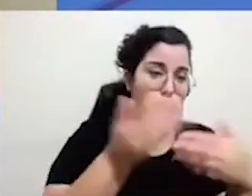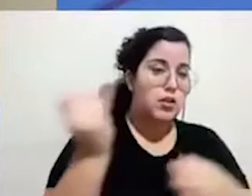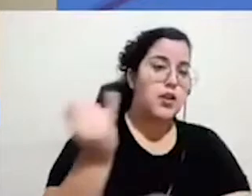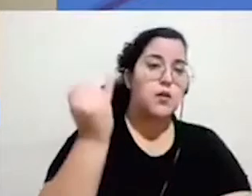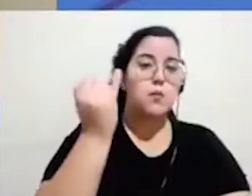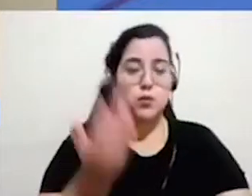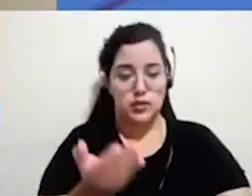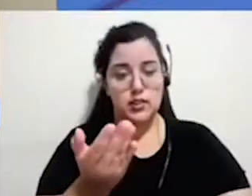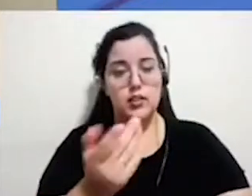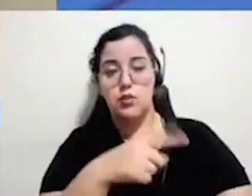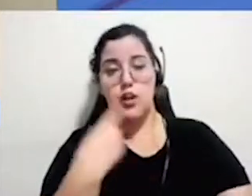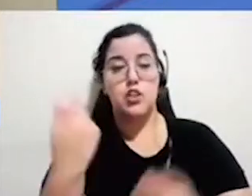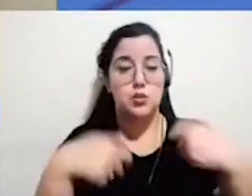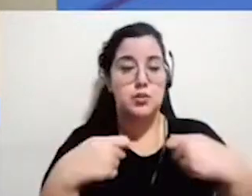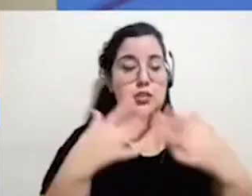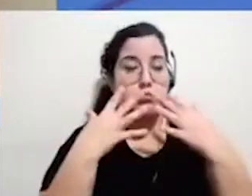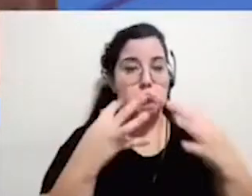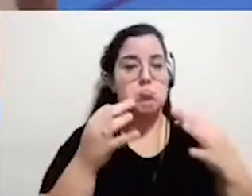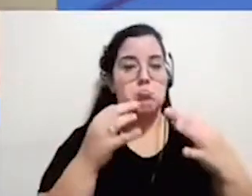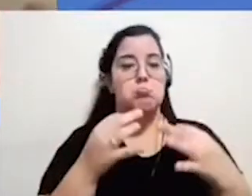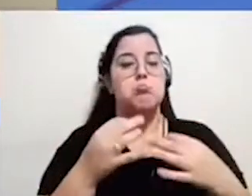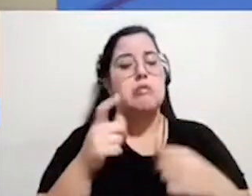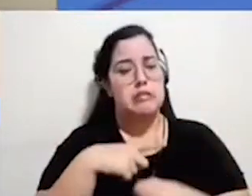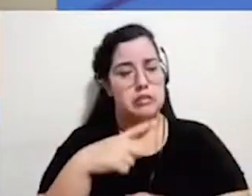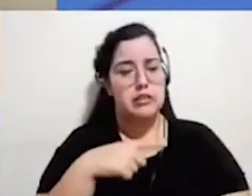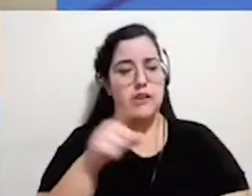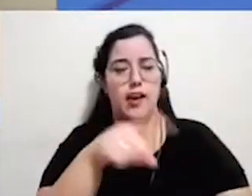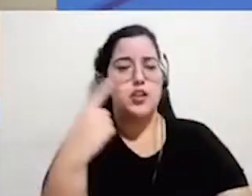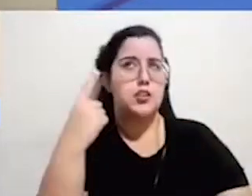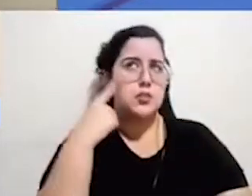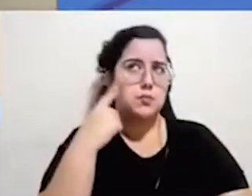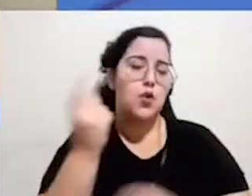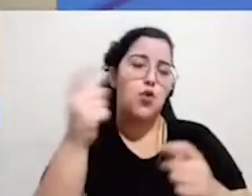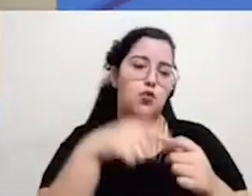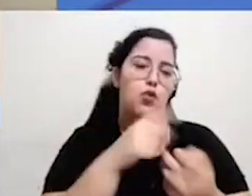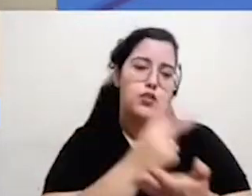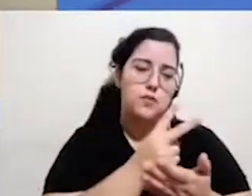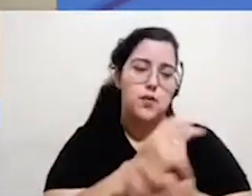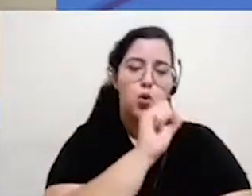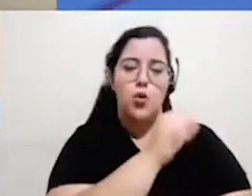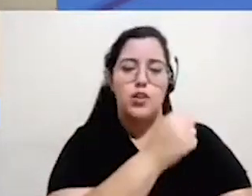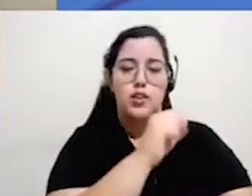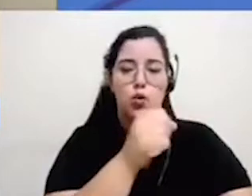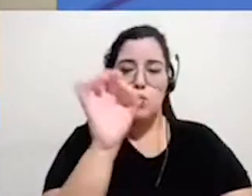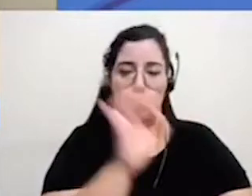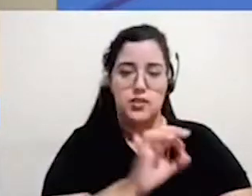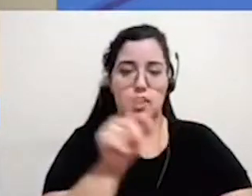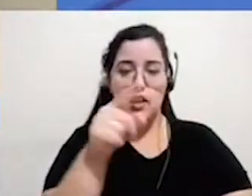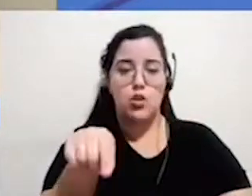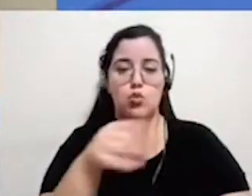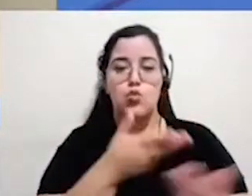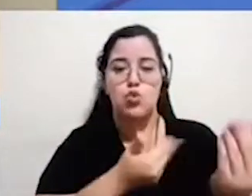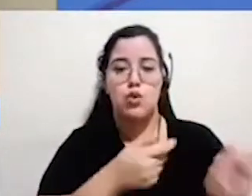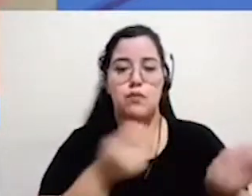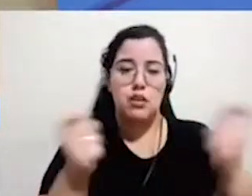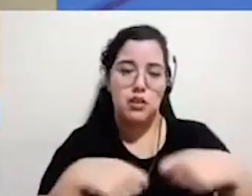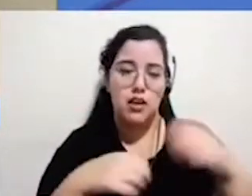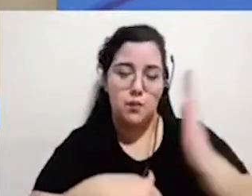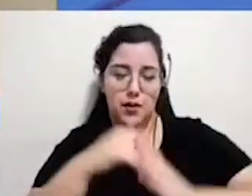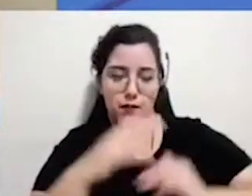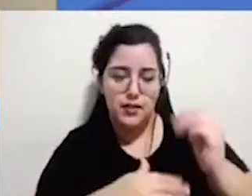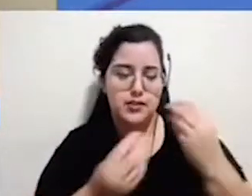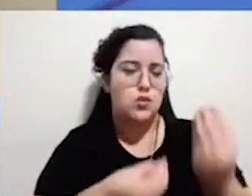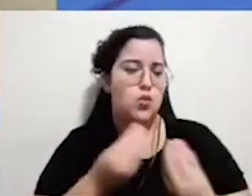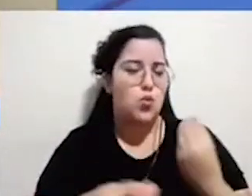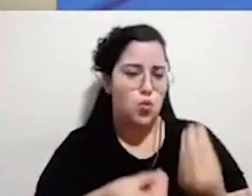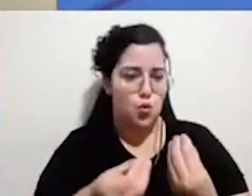esse olhar que a gente tem que ter. Vamos voltar para os 88% dos jovens e o que é possível fazer? Se a gente continuar jogando